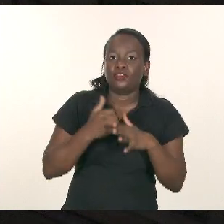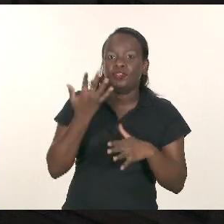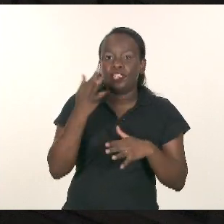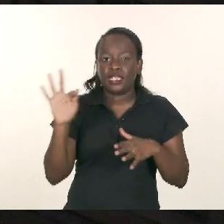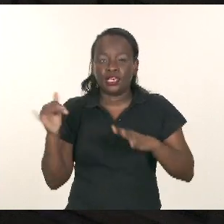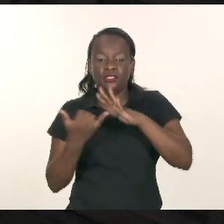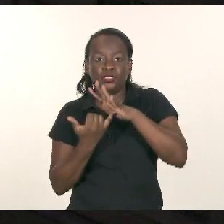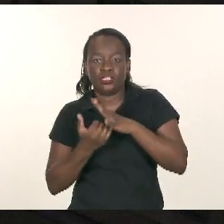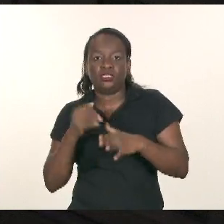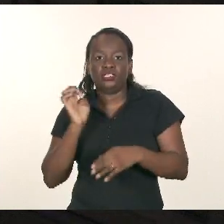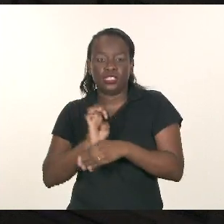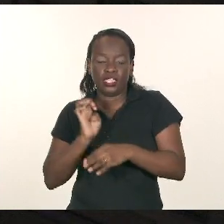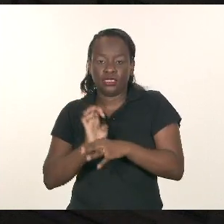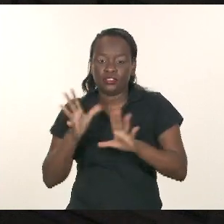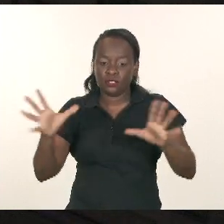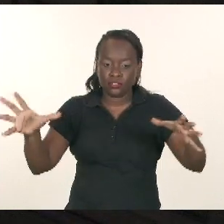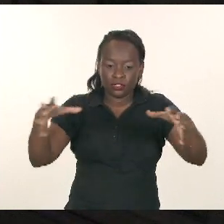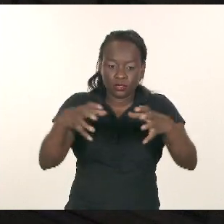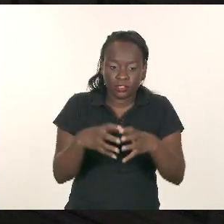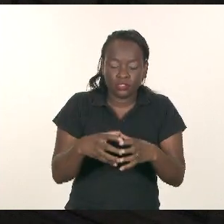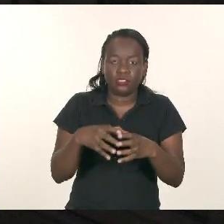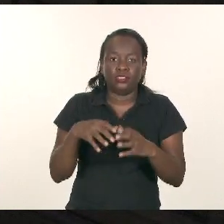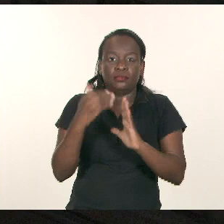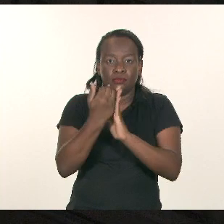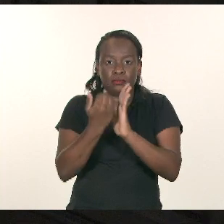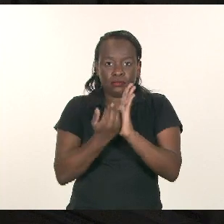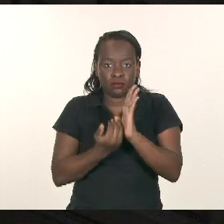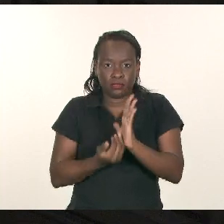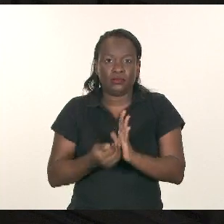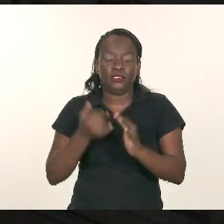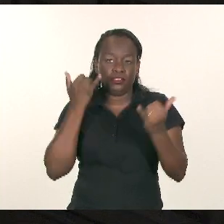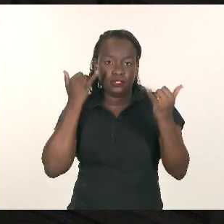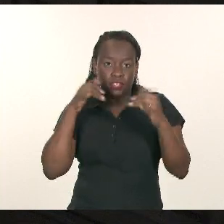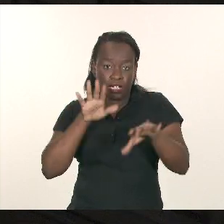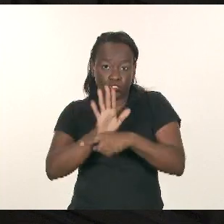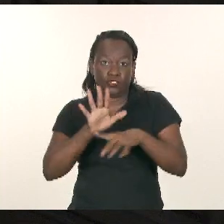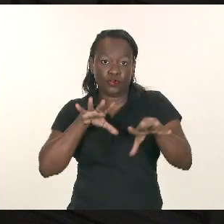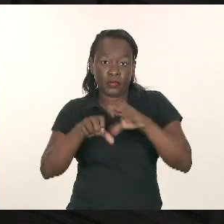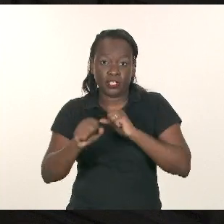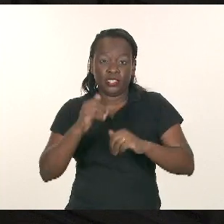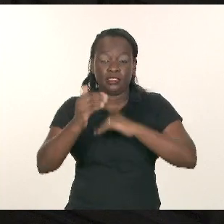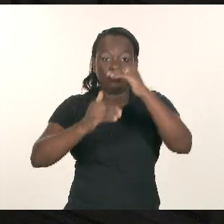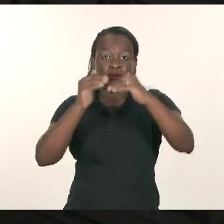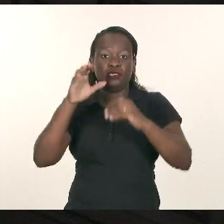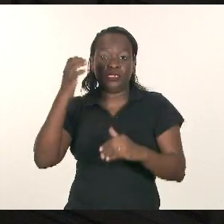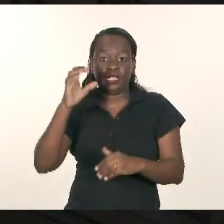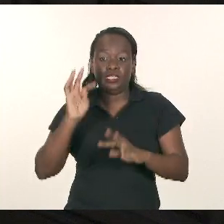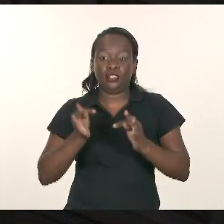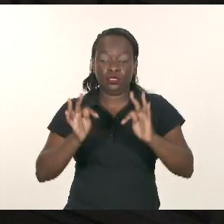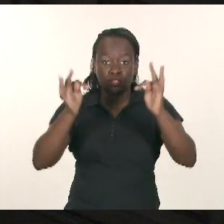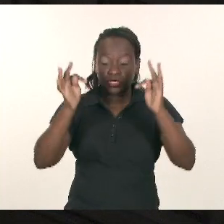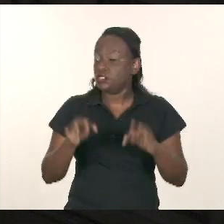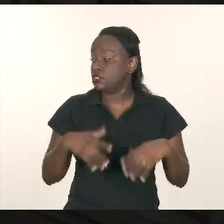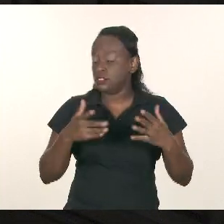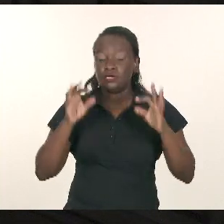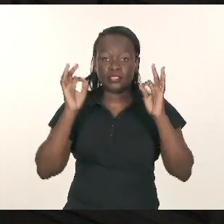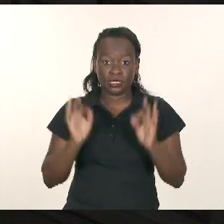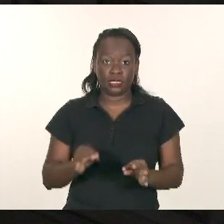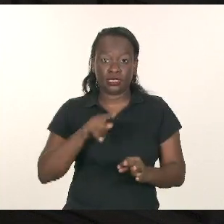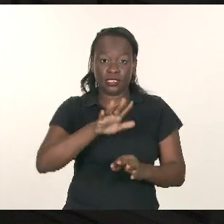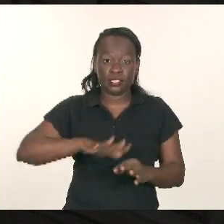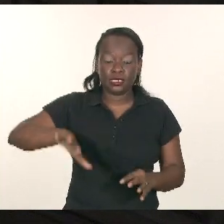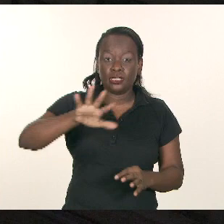instituições estaduais, em torno de uma agenda de formação e de desenvolvimento científico e tecnológico, é exatamente esse